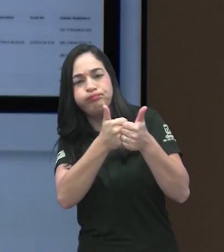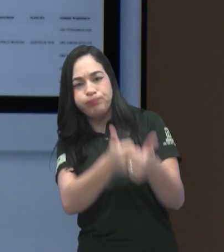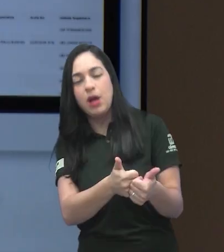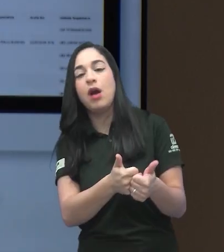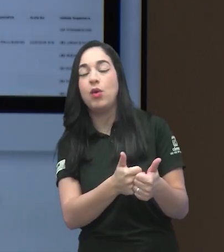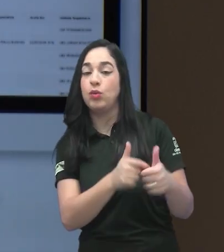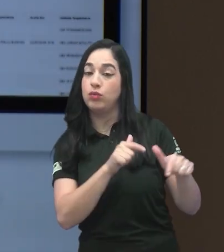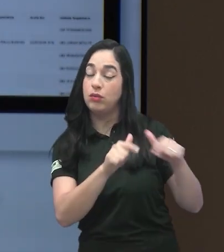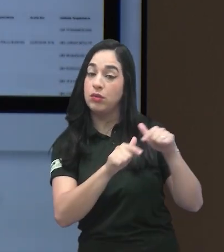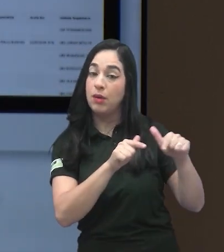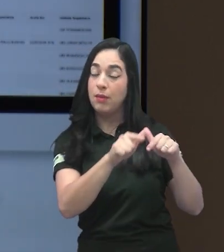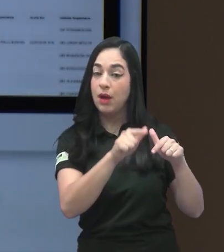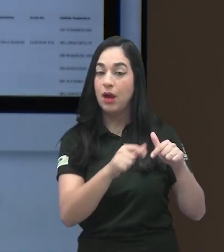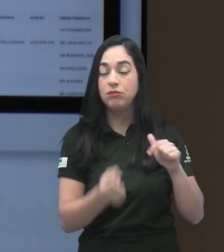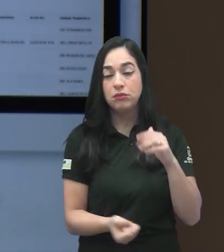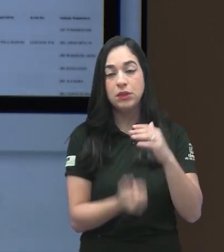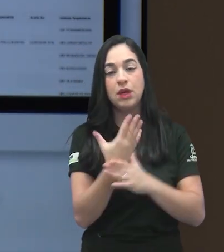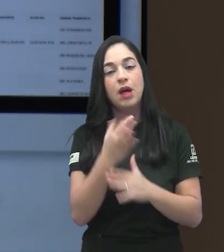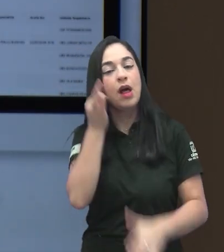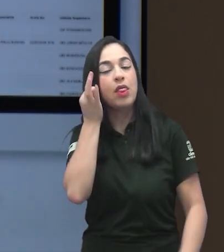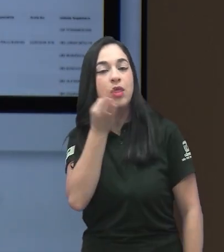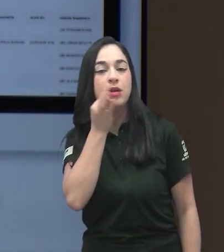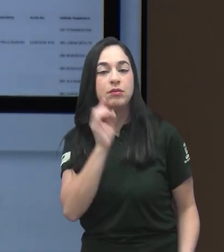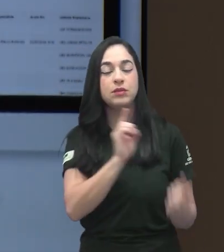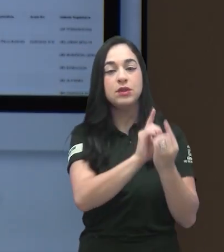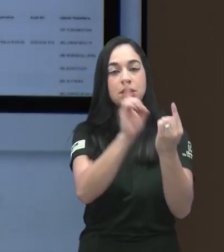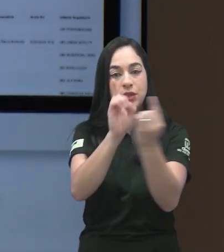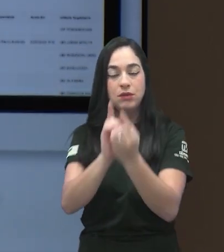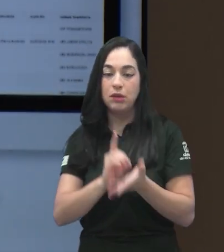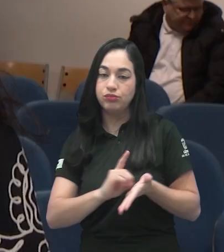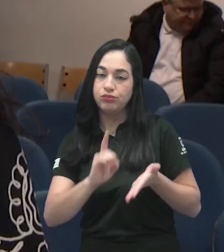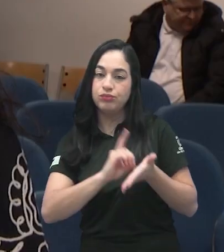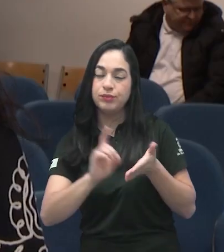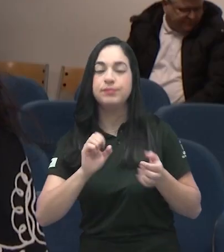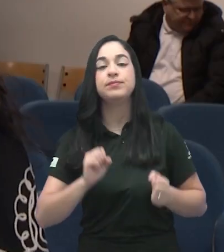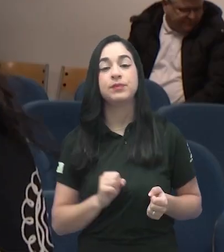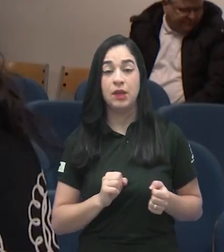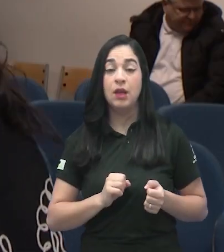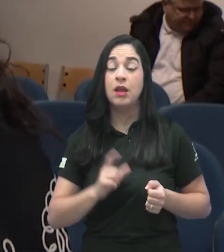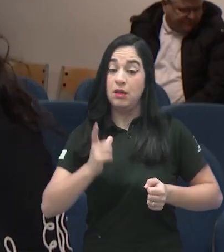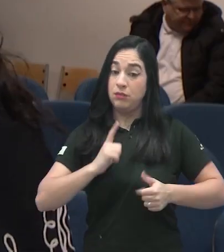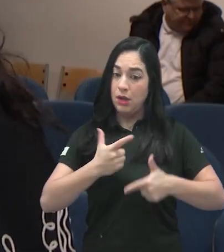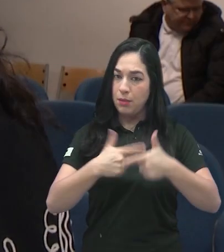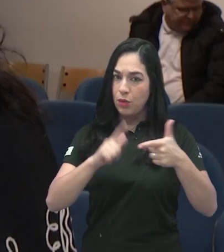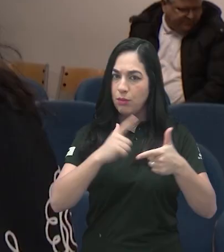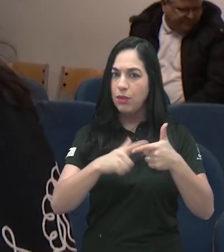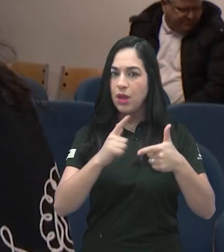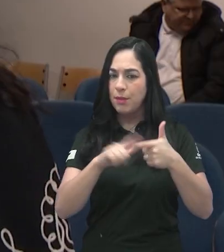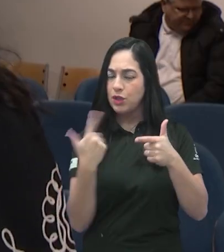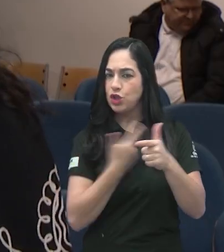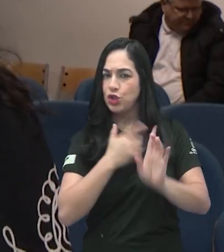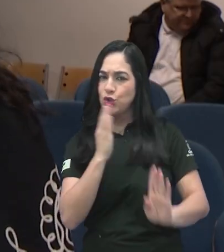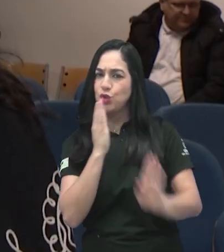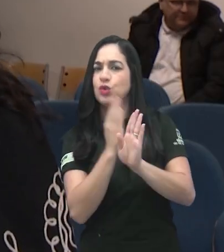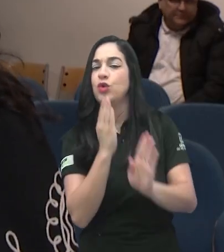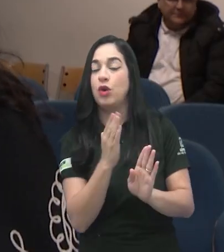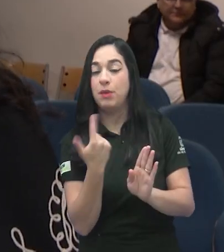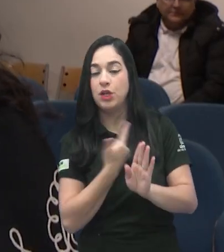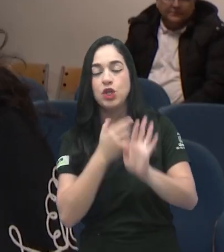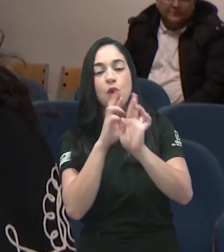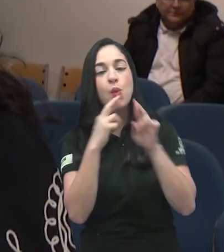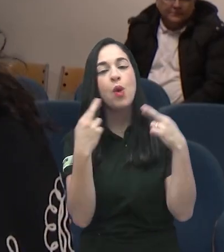tem acompanhado a implementação dos serviços de telesaúde. A gente levanta dificuldades, né,